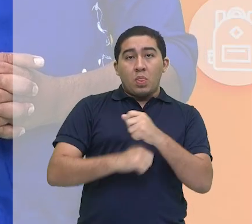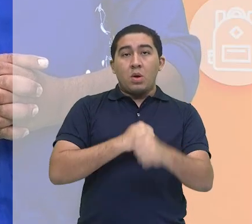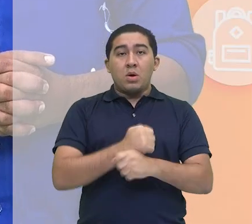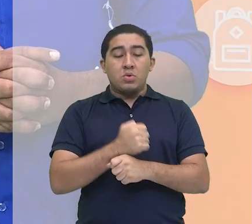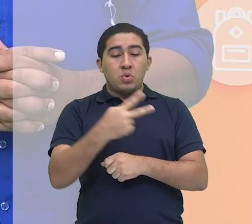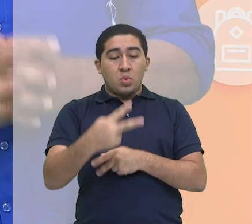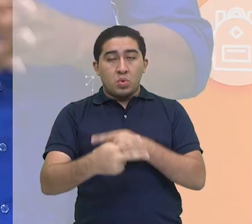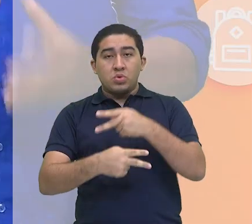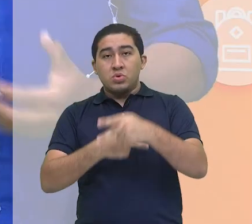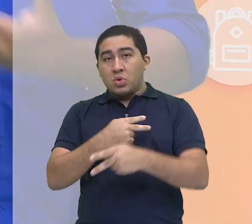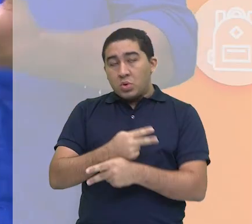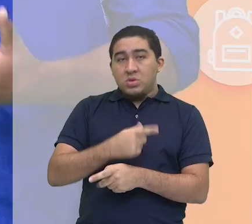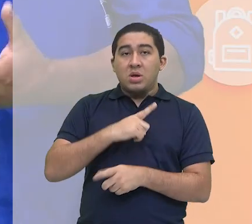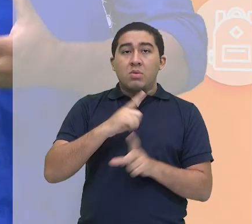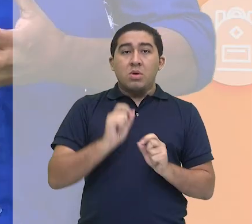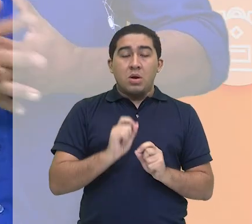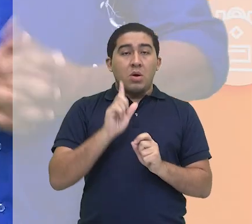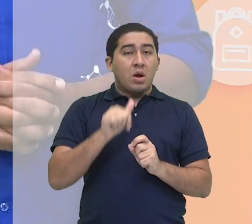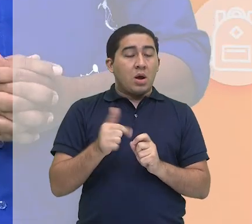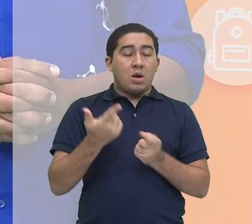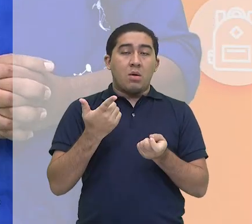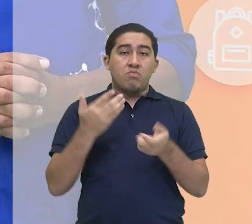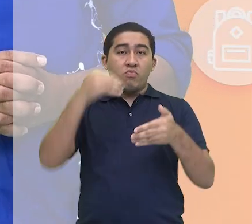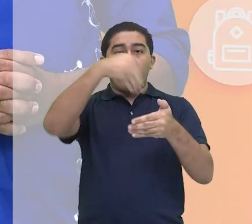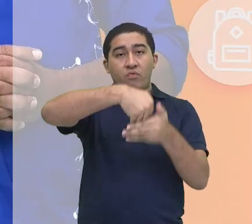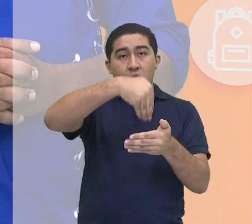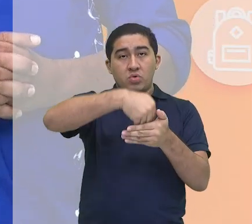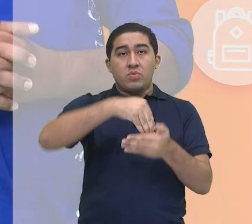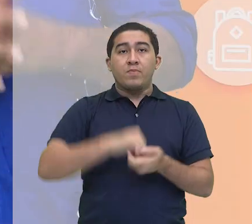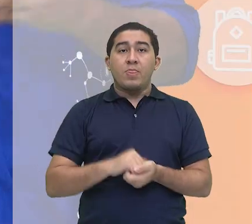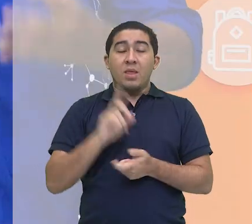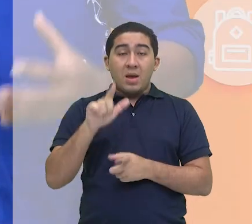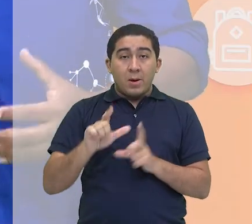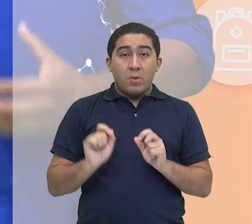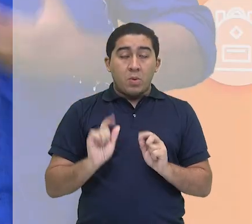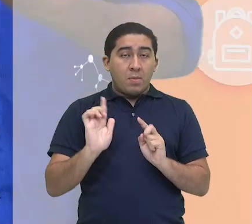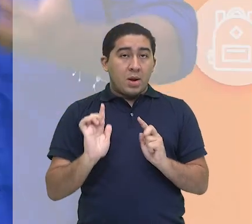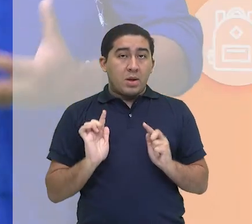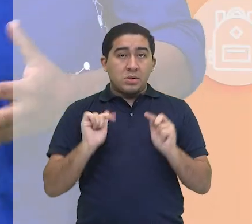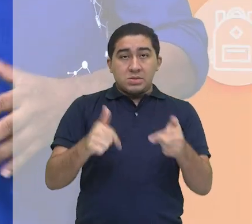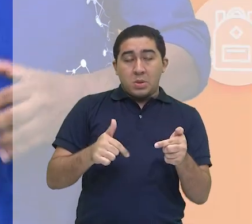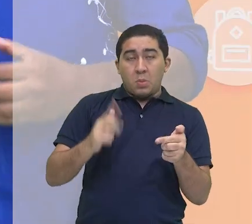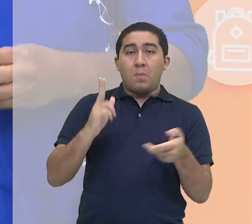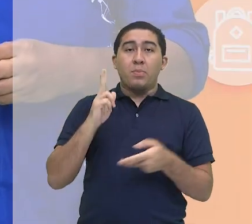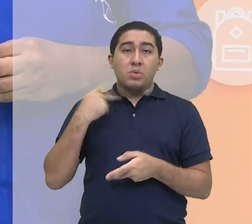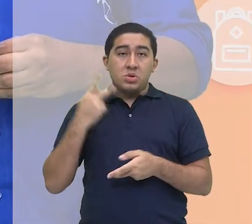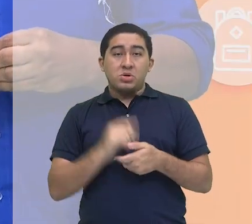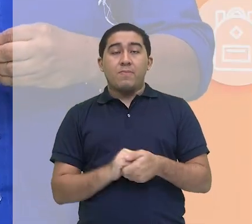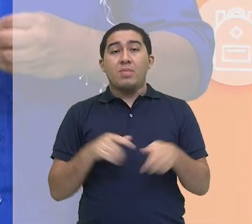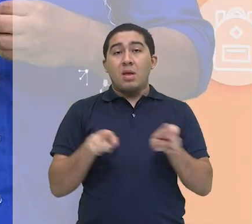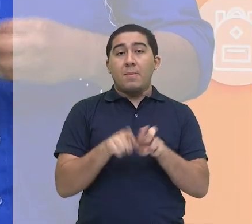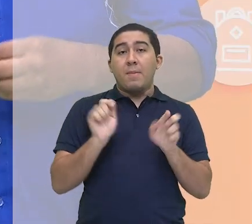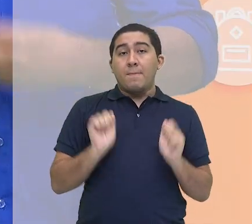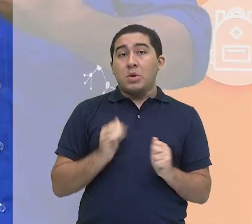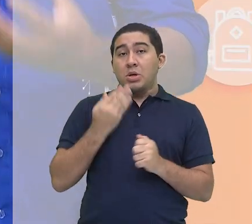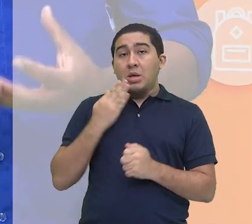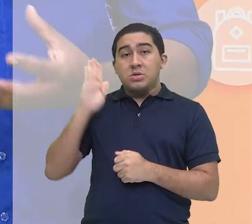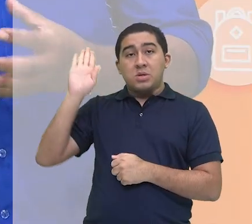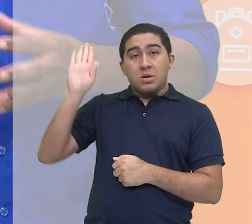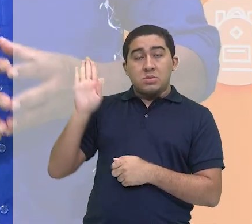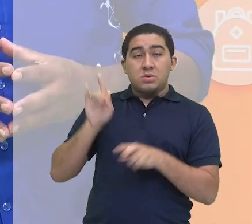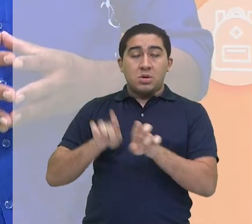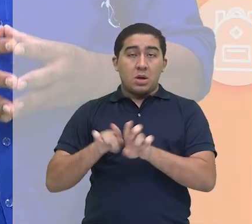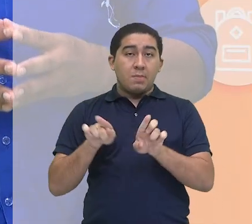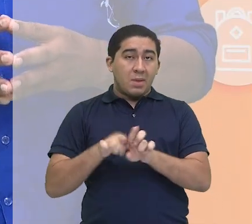gente vota, isso é uma atividade política. E também ser votado, e também